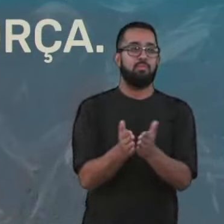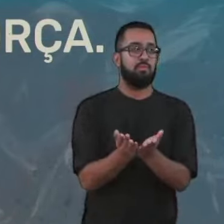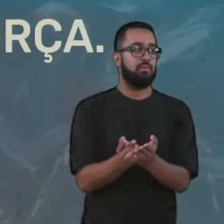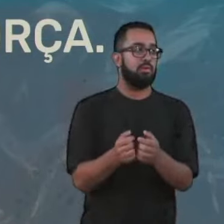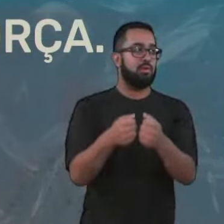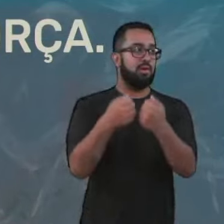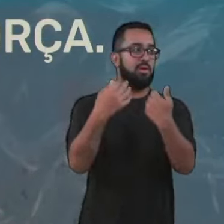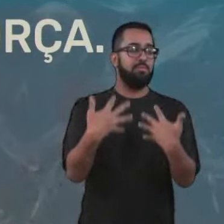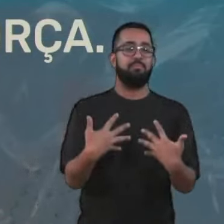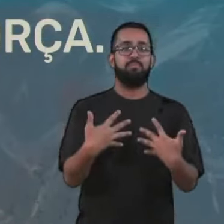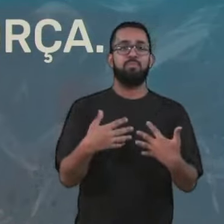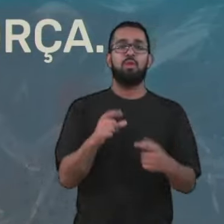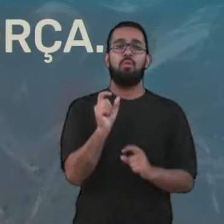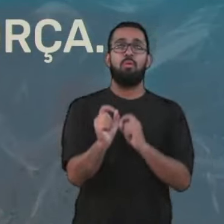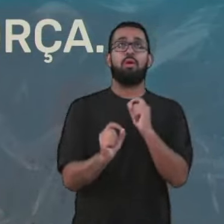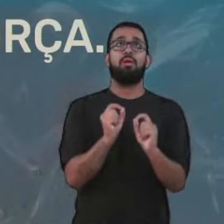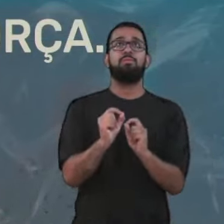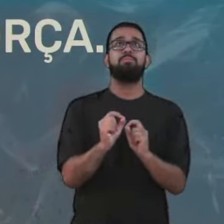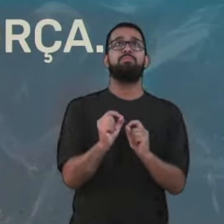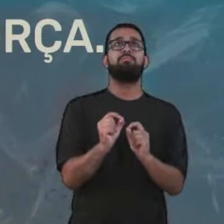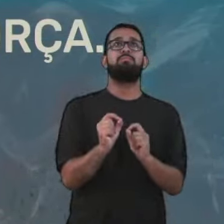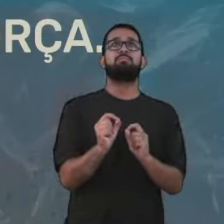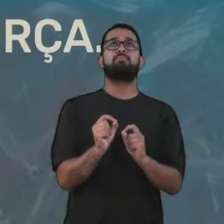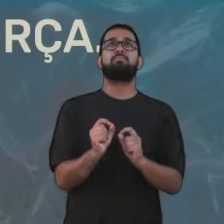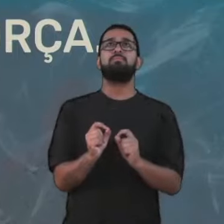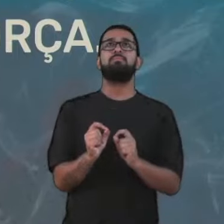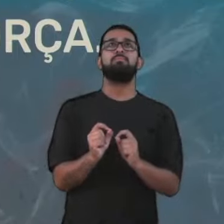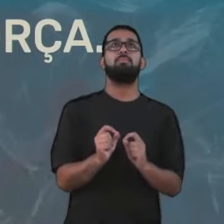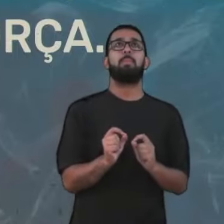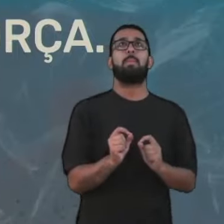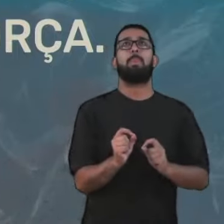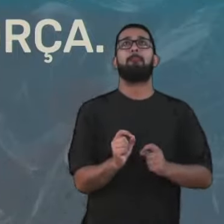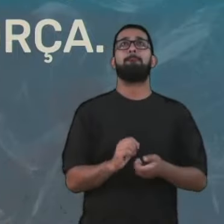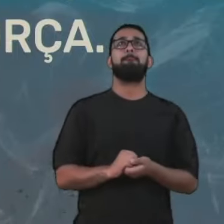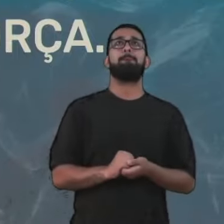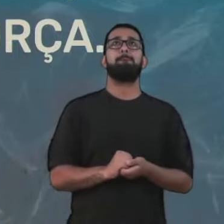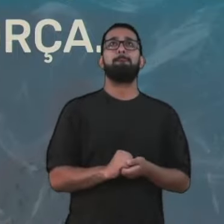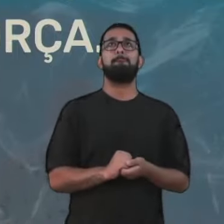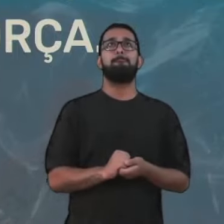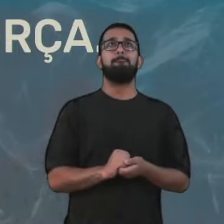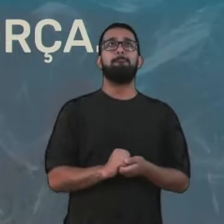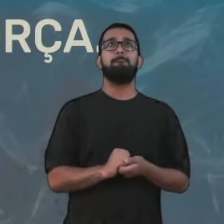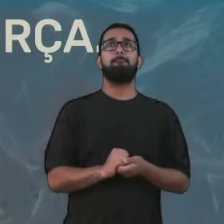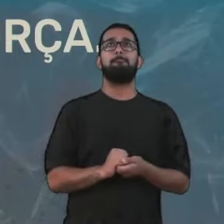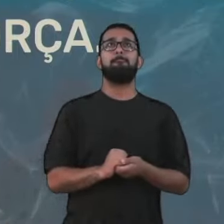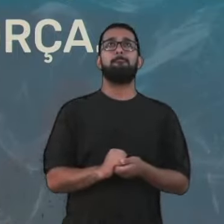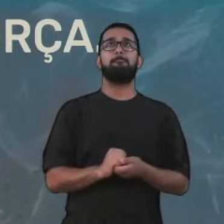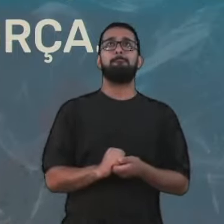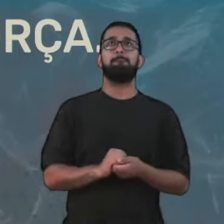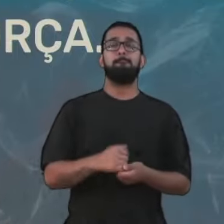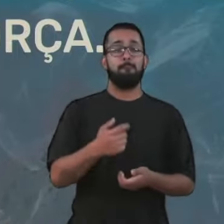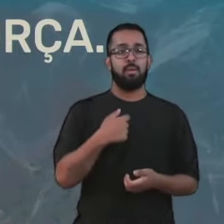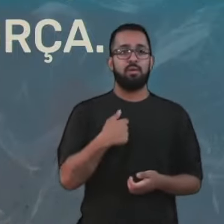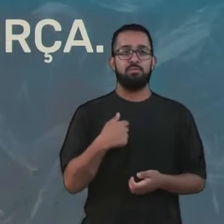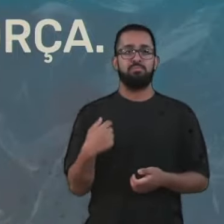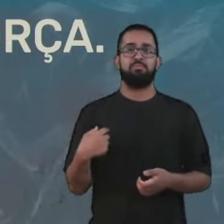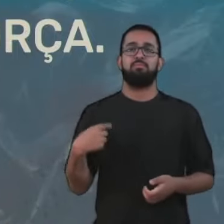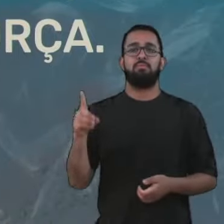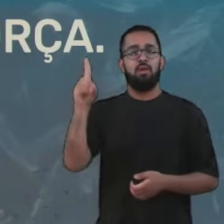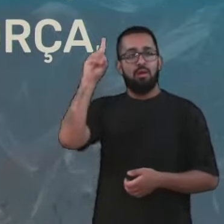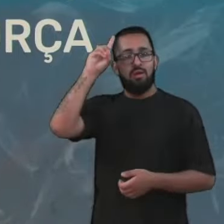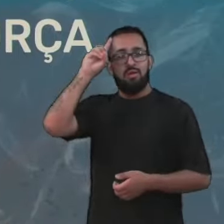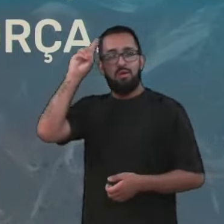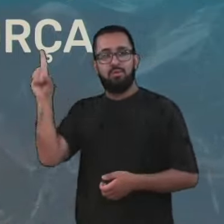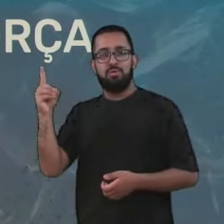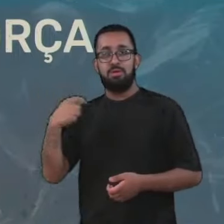nada preparado para si, porque este dia é consagrado ao nosso Senhor. Portanto, não vos entristeçais, porque a